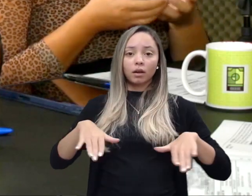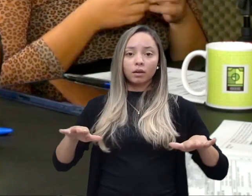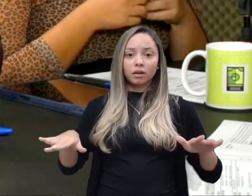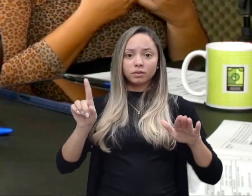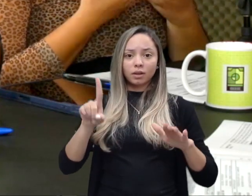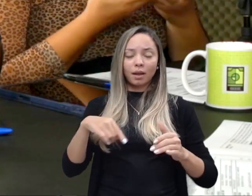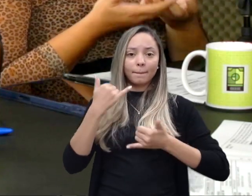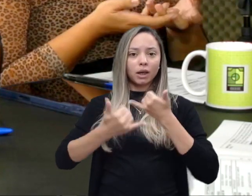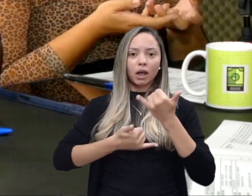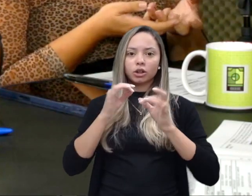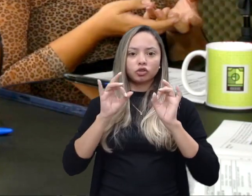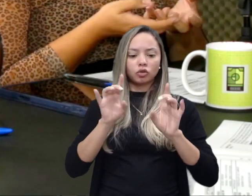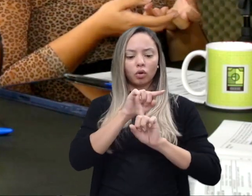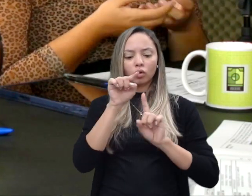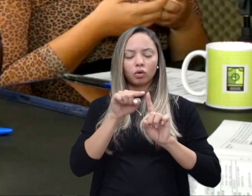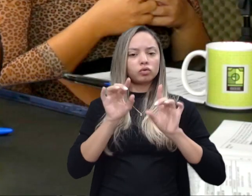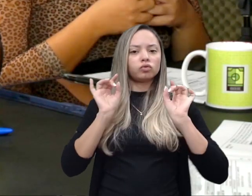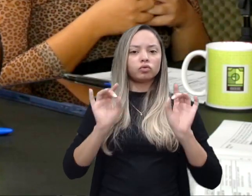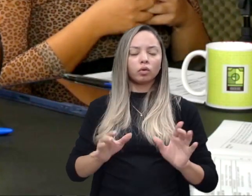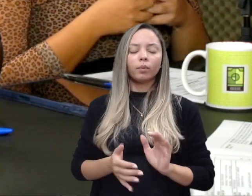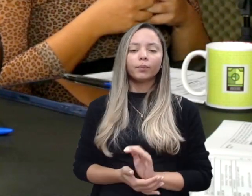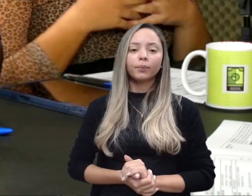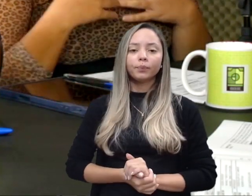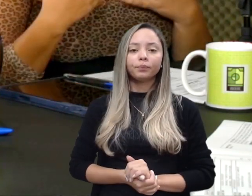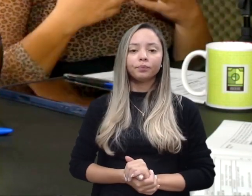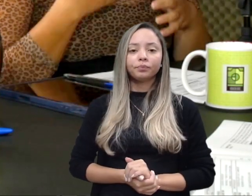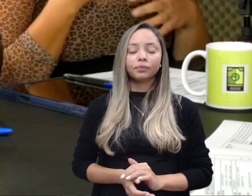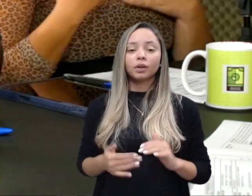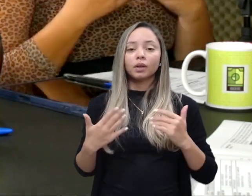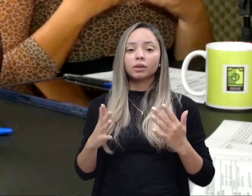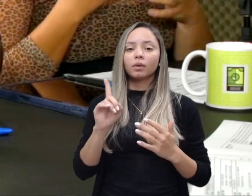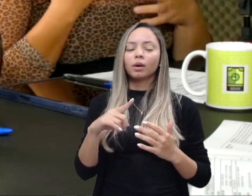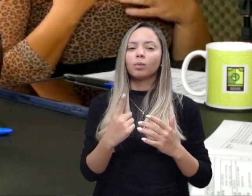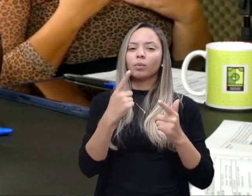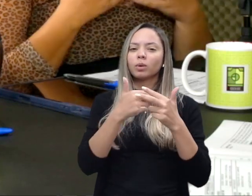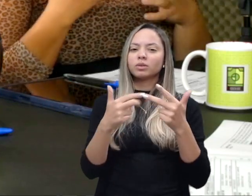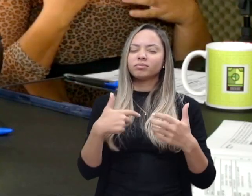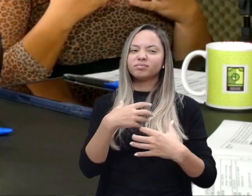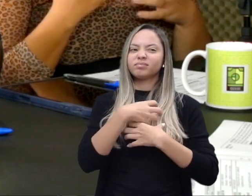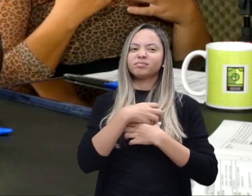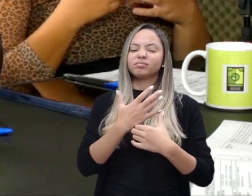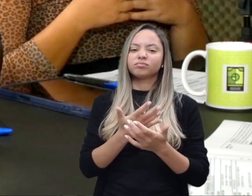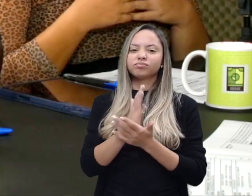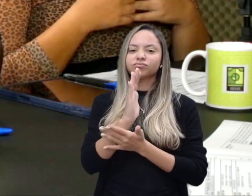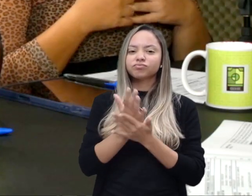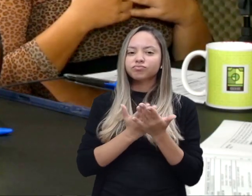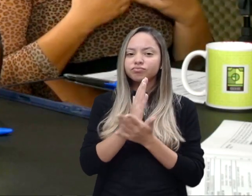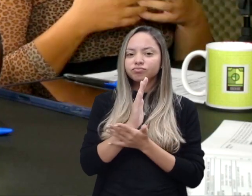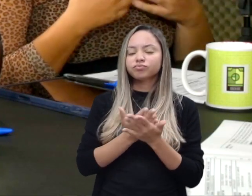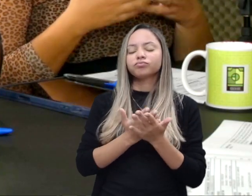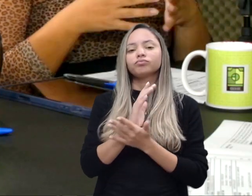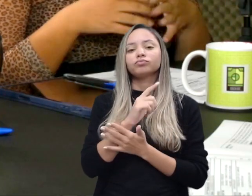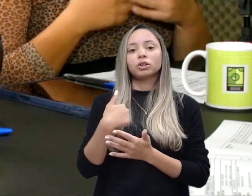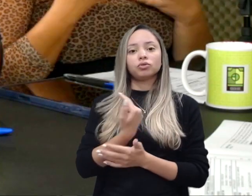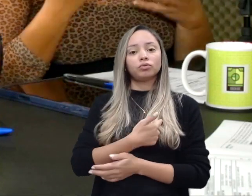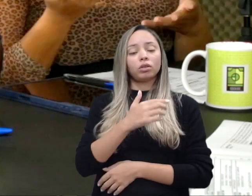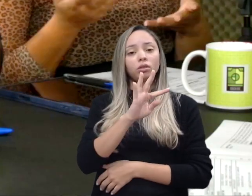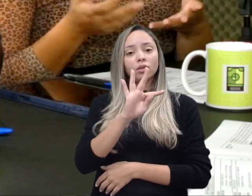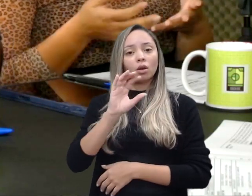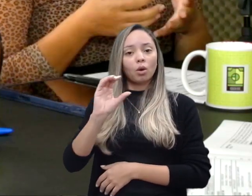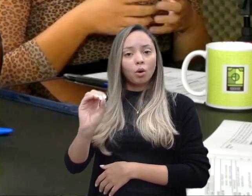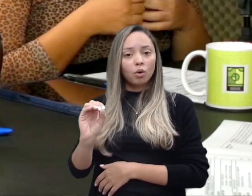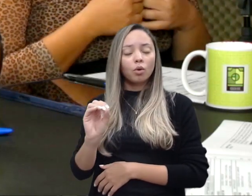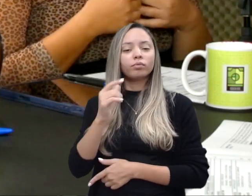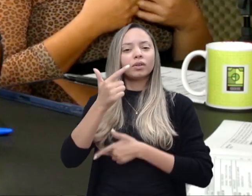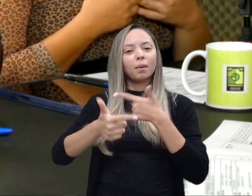brincar e é ser estudante, né? E era uma coisa que sempre incomodava, né? A gente, enquanto terapeutas ocupacionais